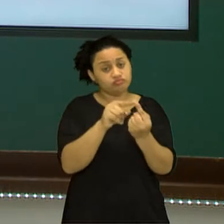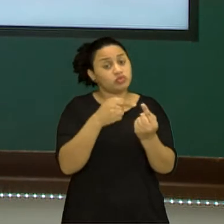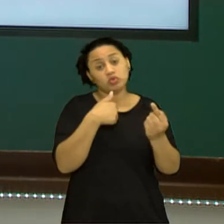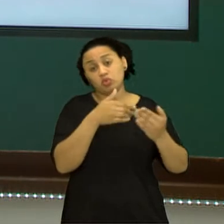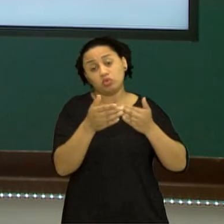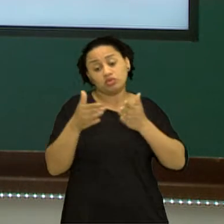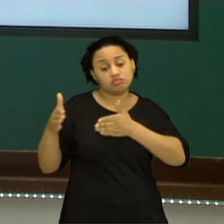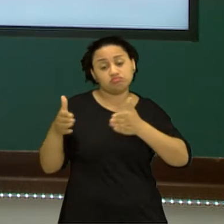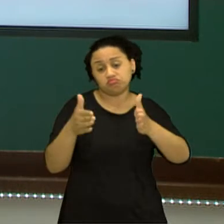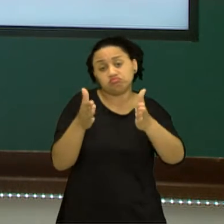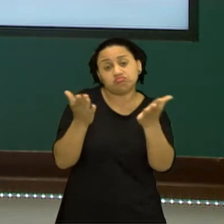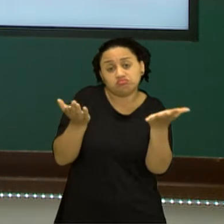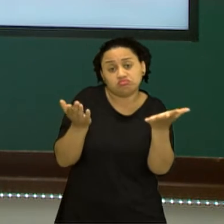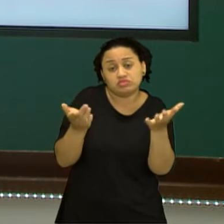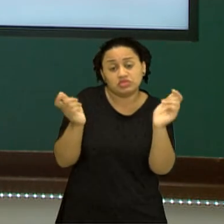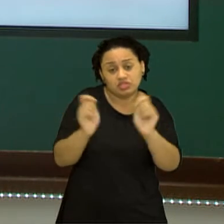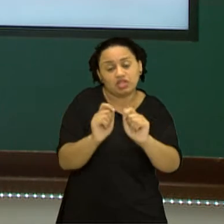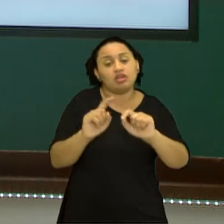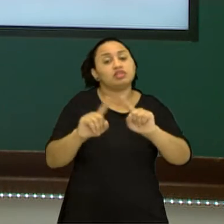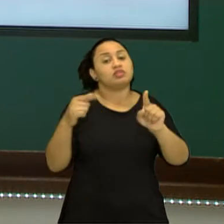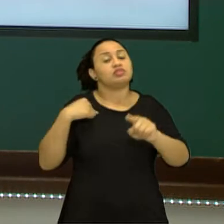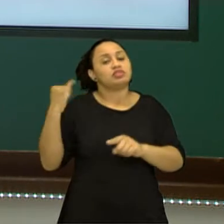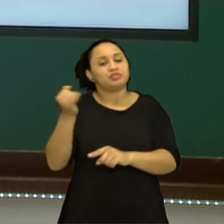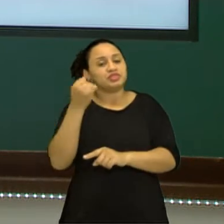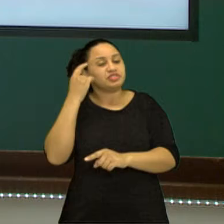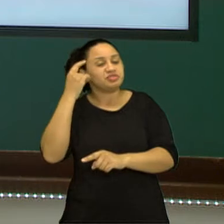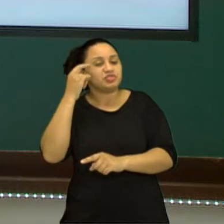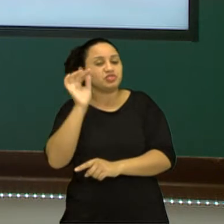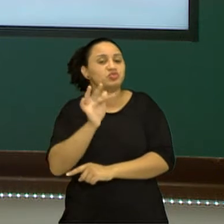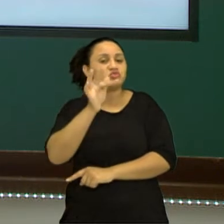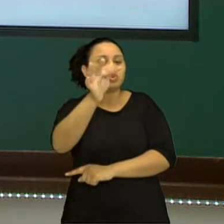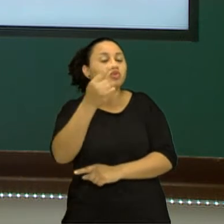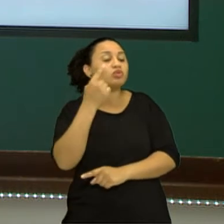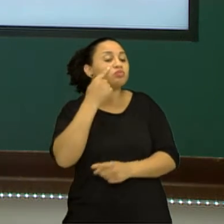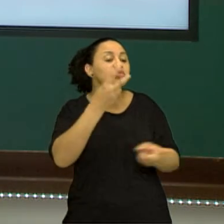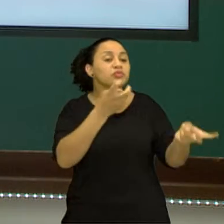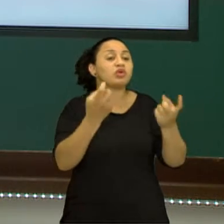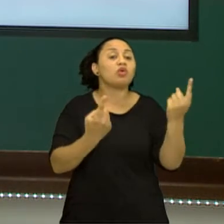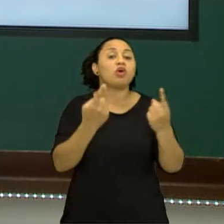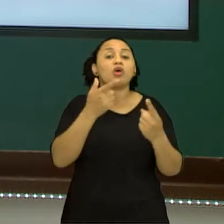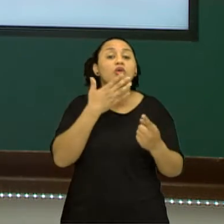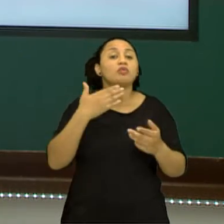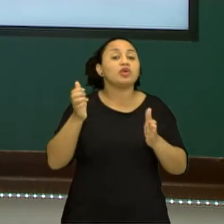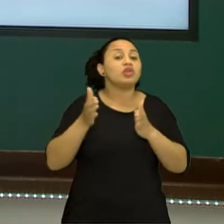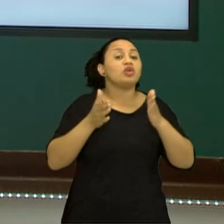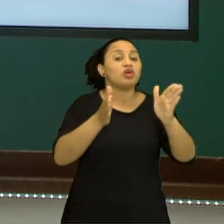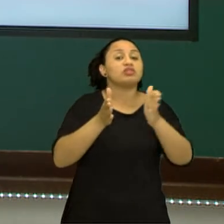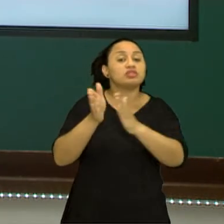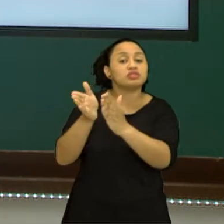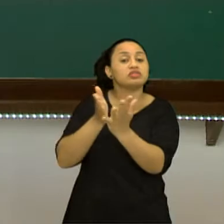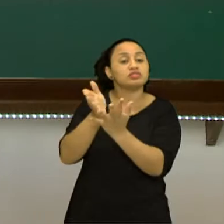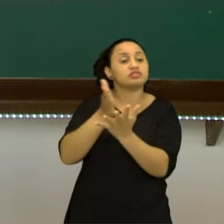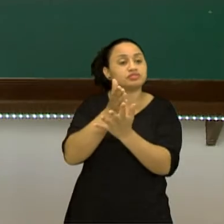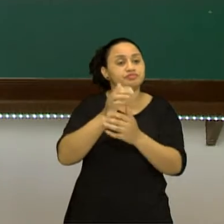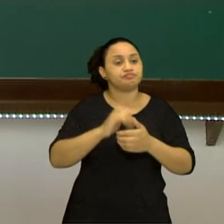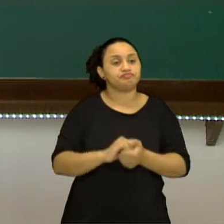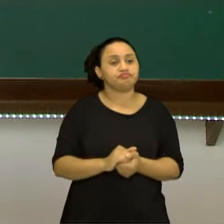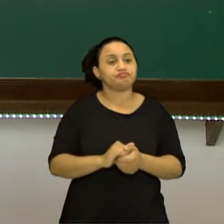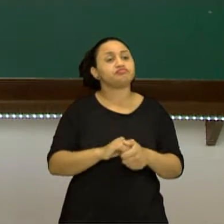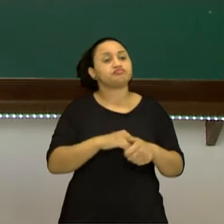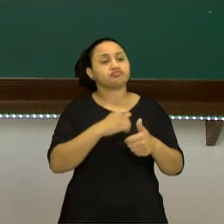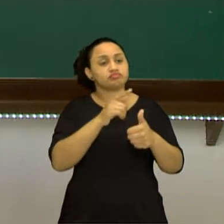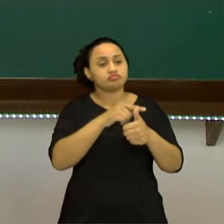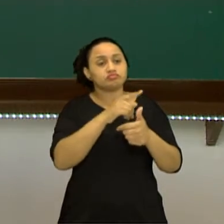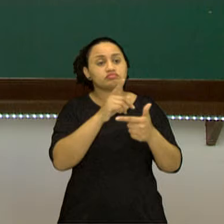seu destino para que a gente possa, né, ver o melhor caminho para você chegar até ele. Defina prazos, isso